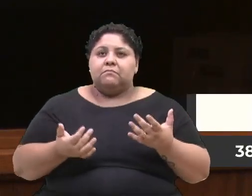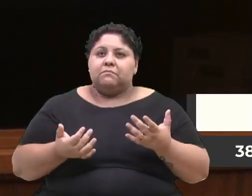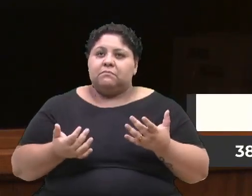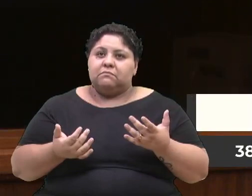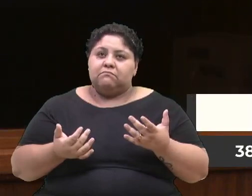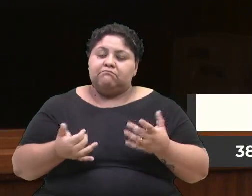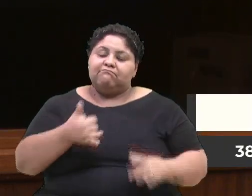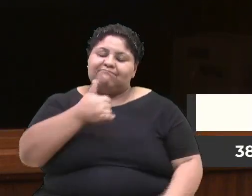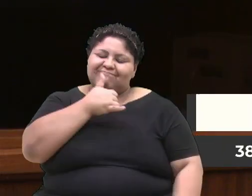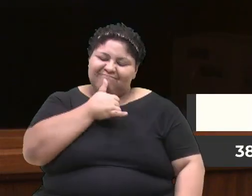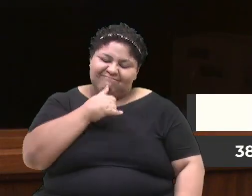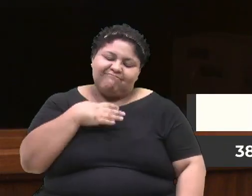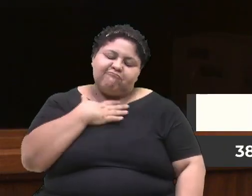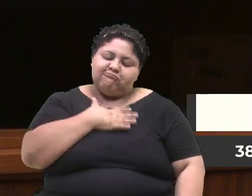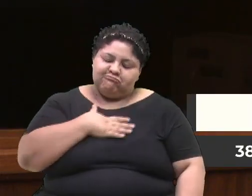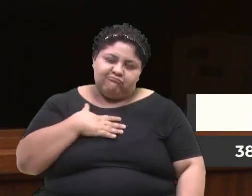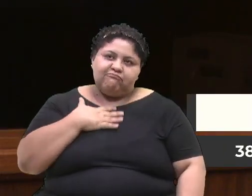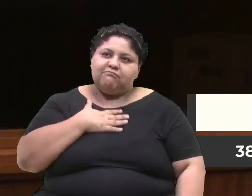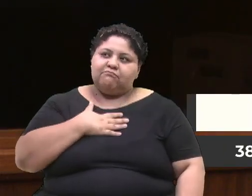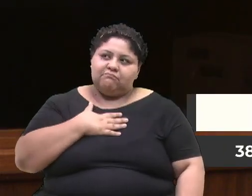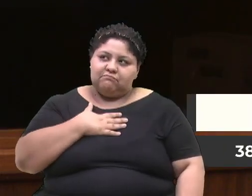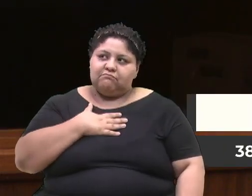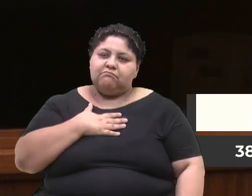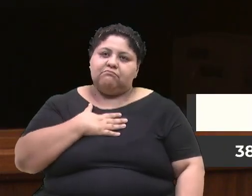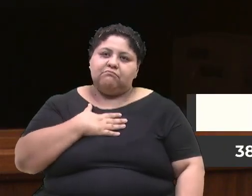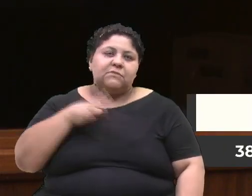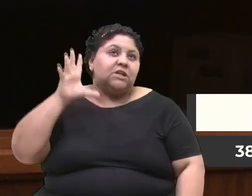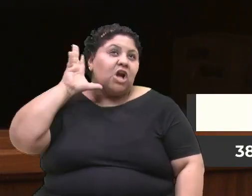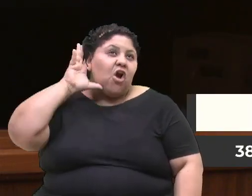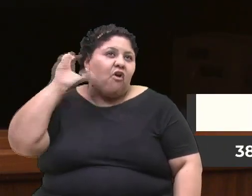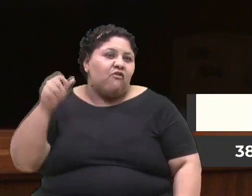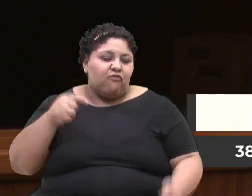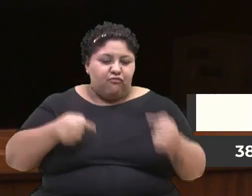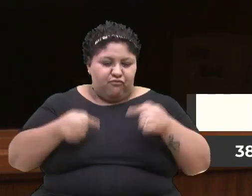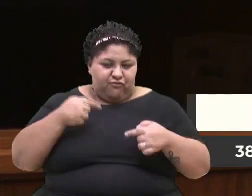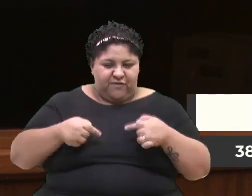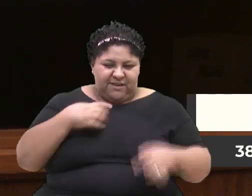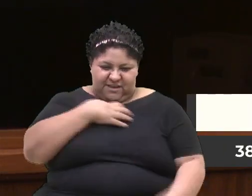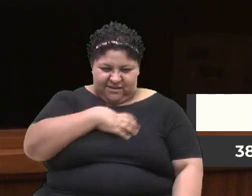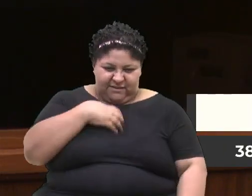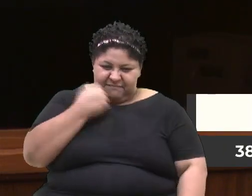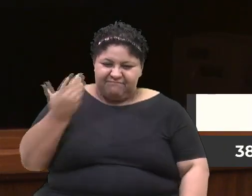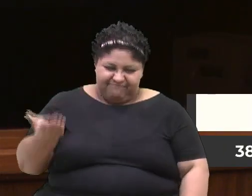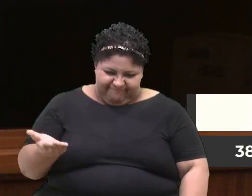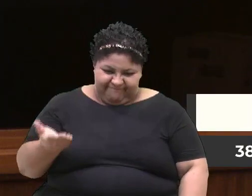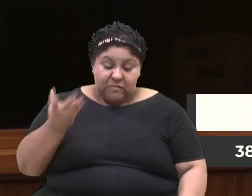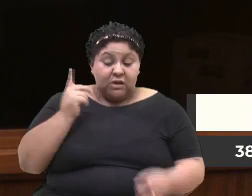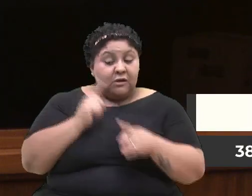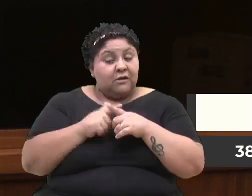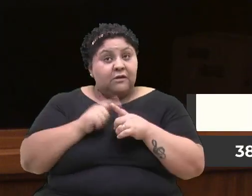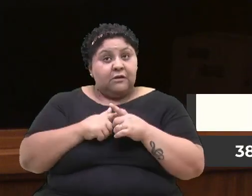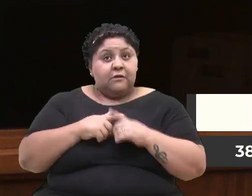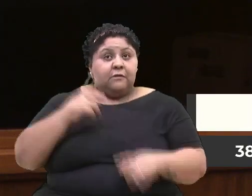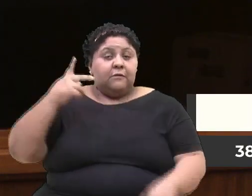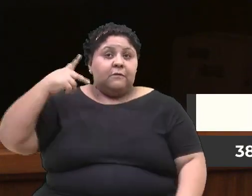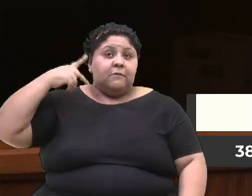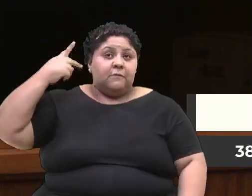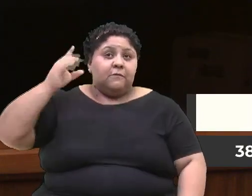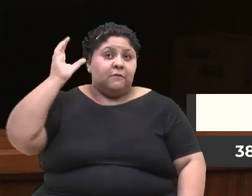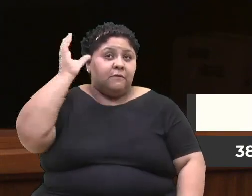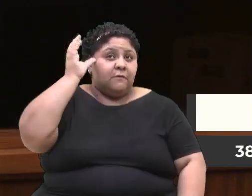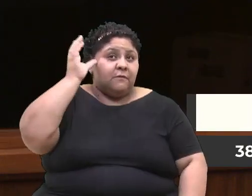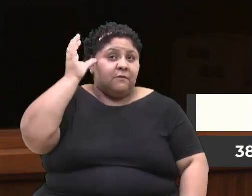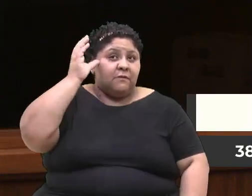triste, de certa forma, ouvir esse debate dessa maneira, porque, vereador Cadório, o senhor,